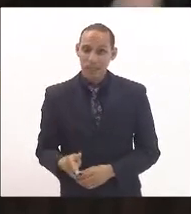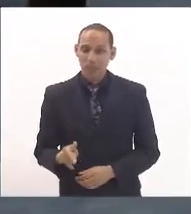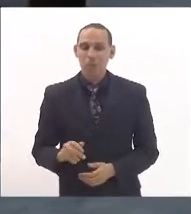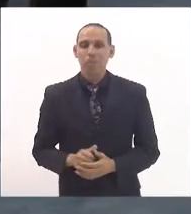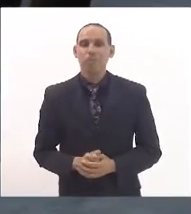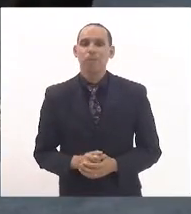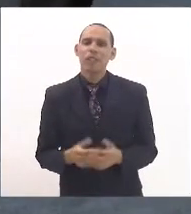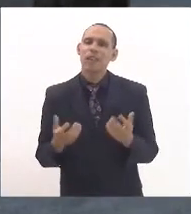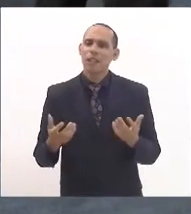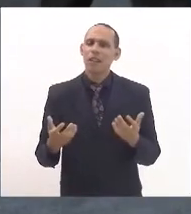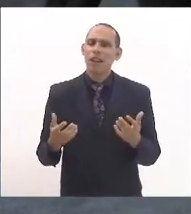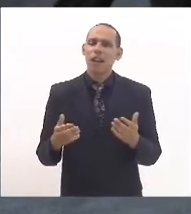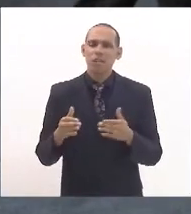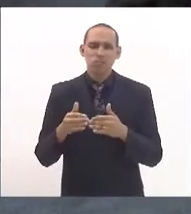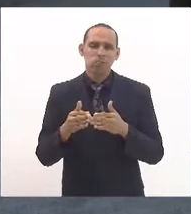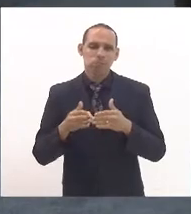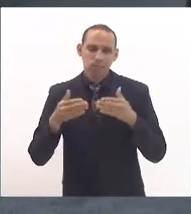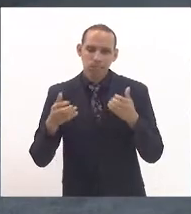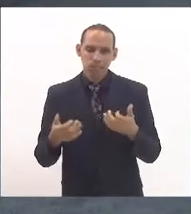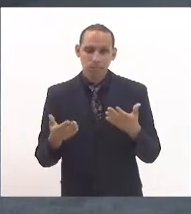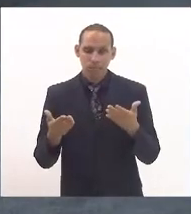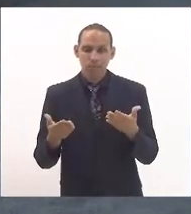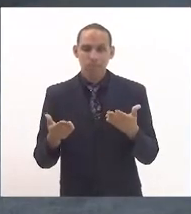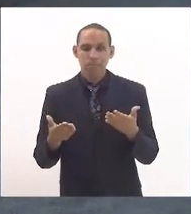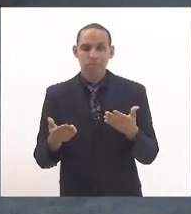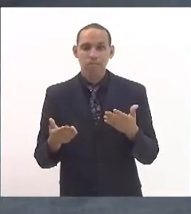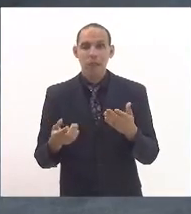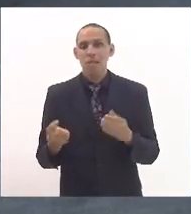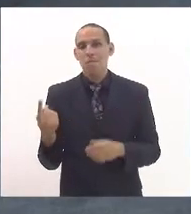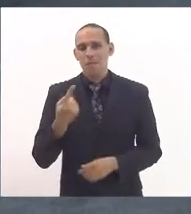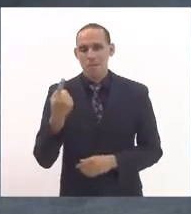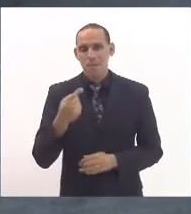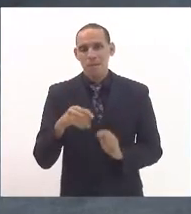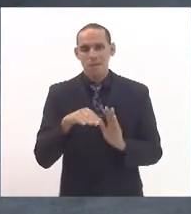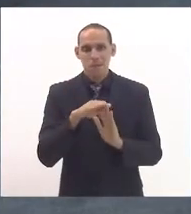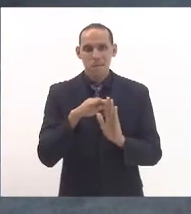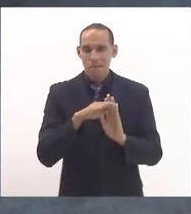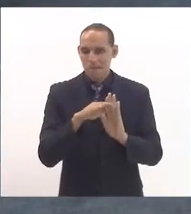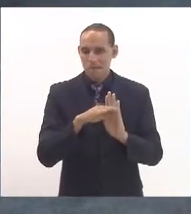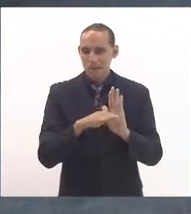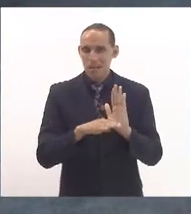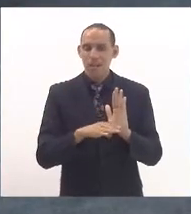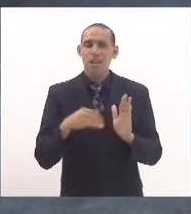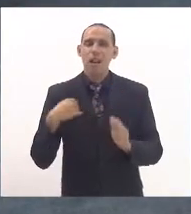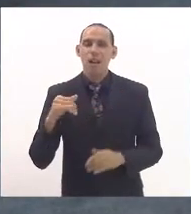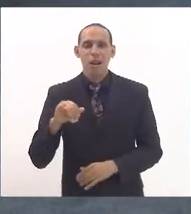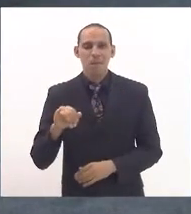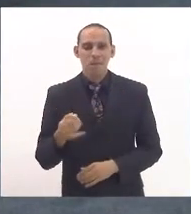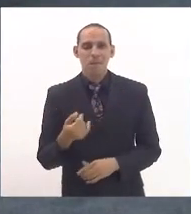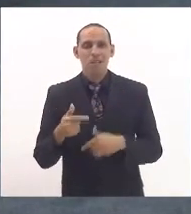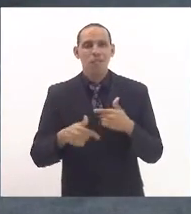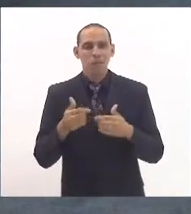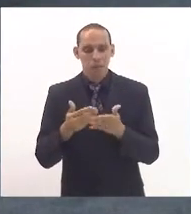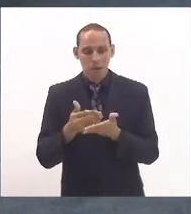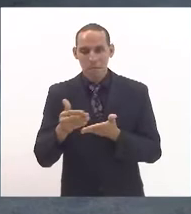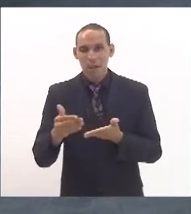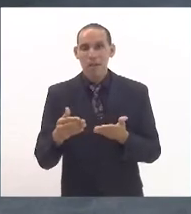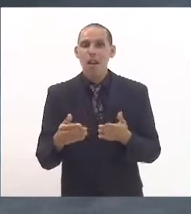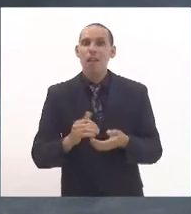eu queria fazer uma questão de ordem com Vossa Excelência. No primeiro da pauta, inclusive, aproveito o início dos trabalhos para